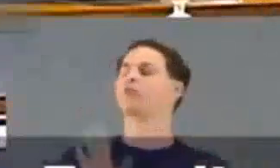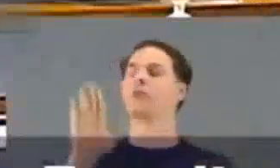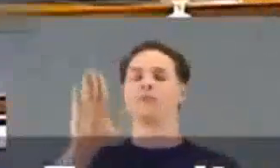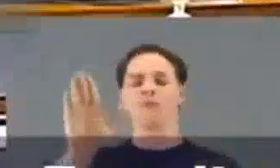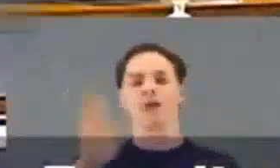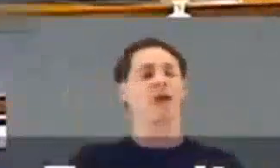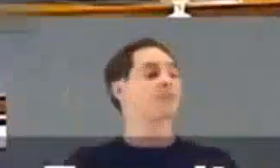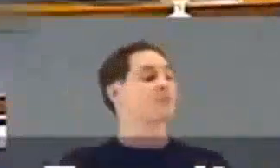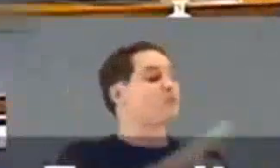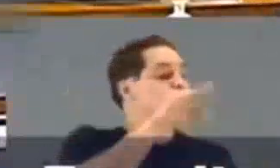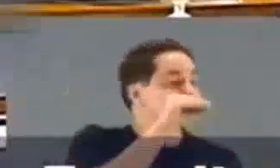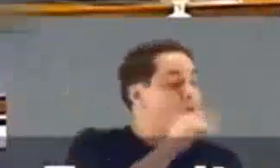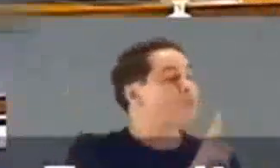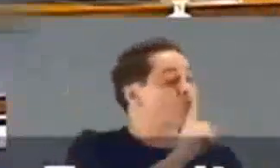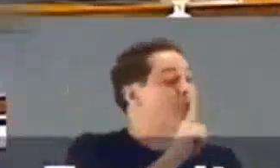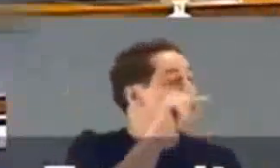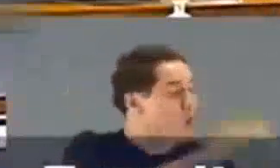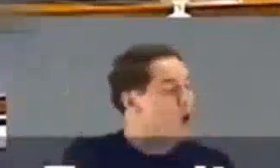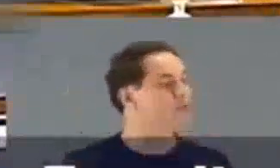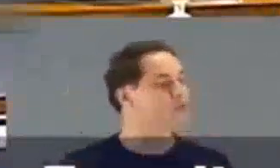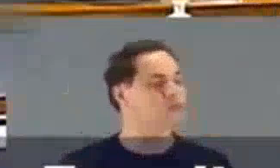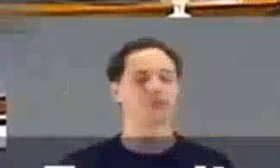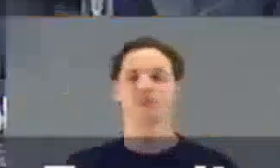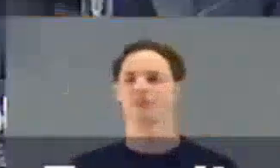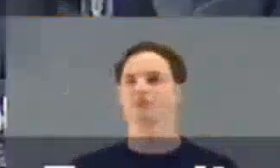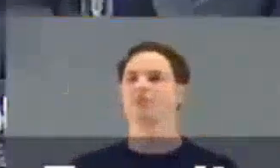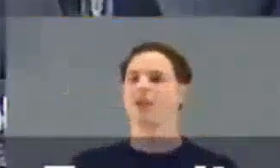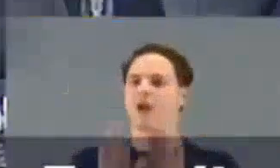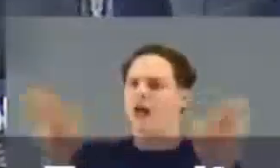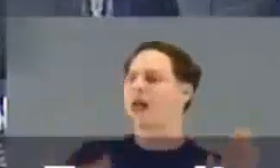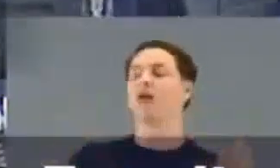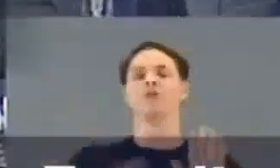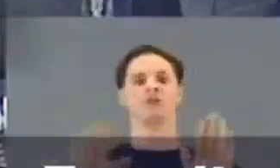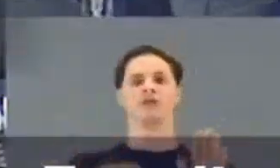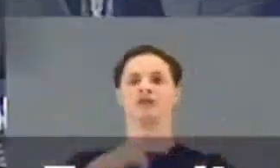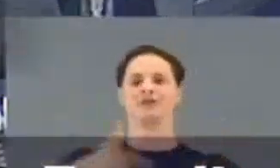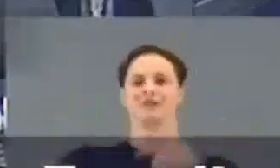paciência. Cale a boca você. Os trabalhos estão